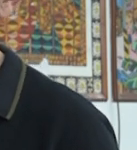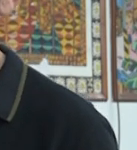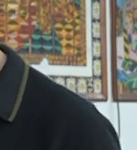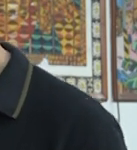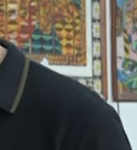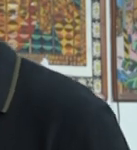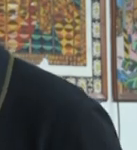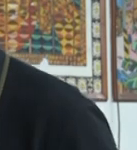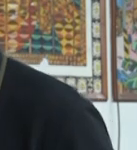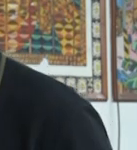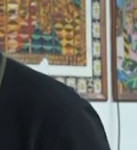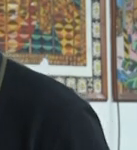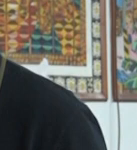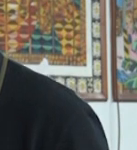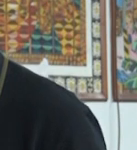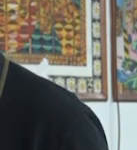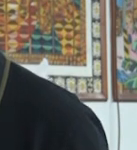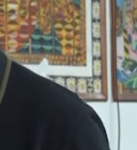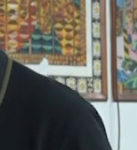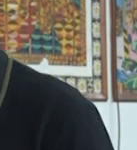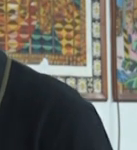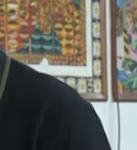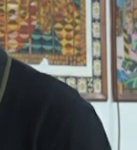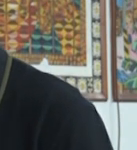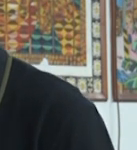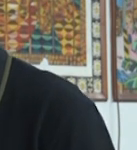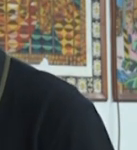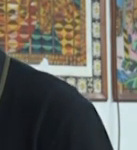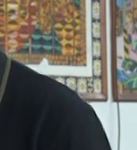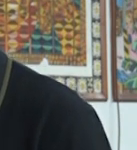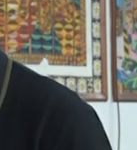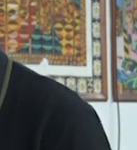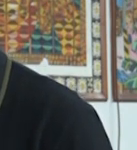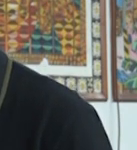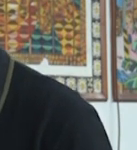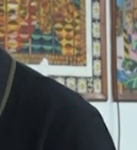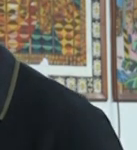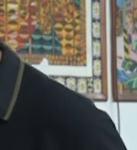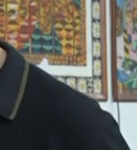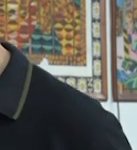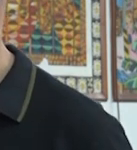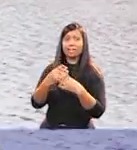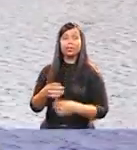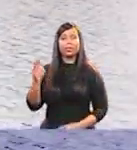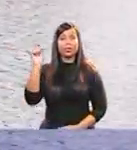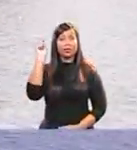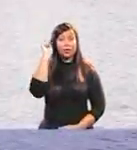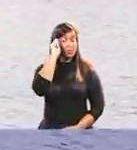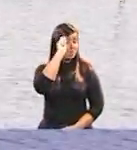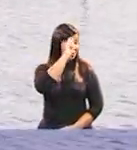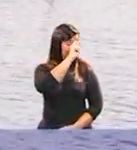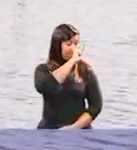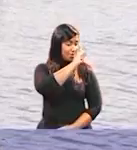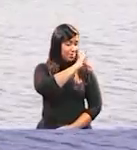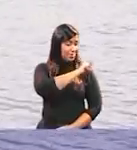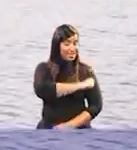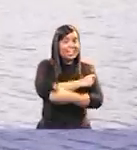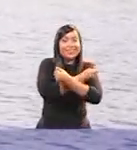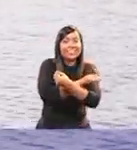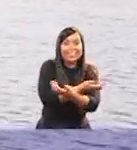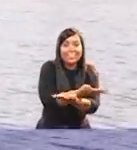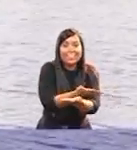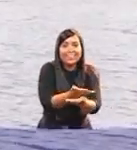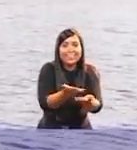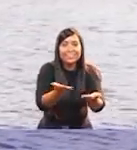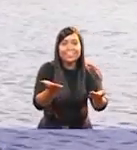mais eventos possam também fazer isso. E com certeza o hino vai se popularizando cada vez mais. São José